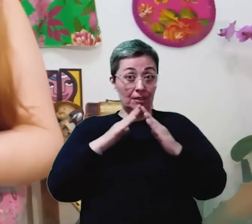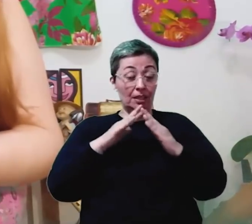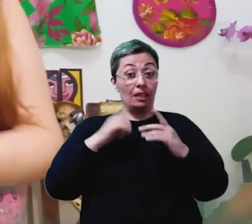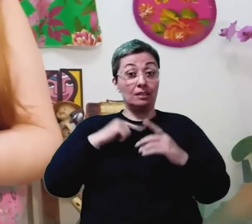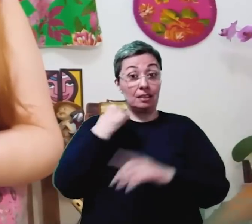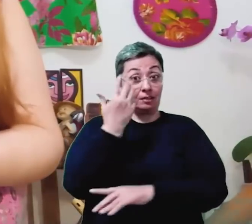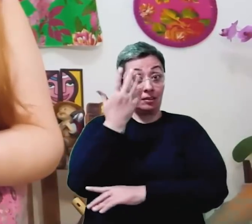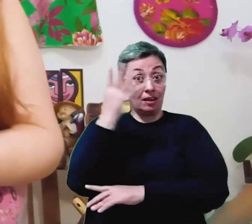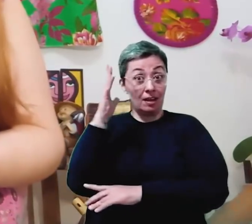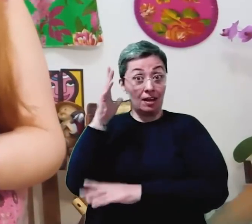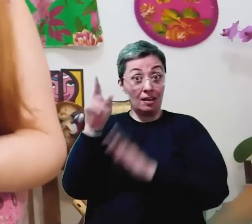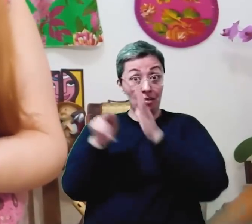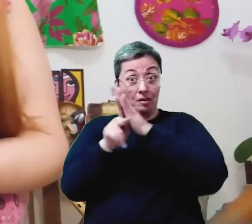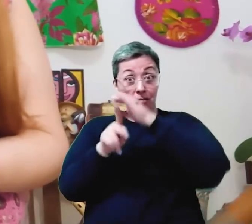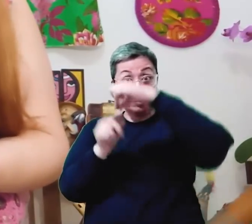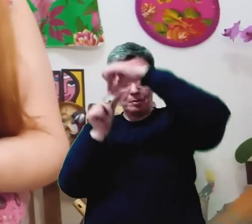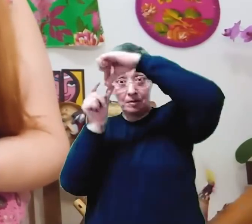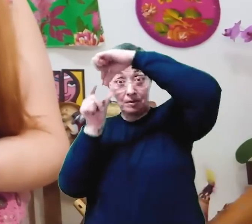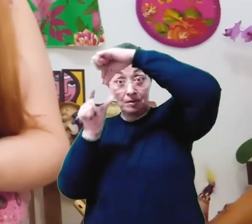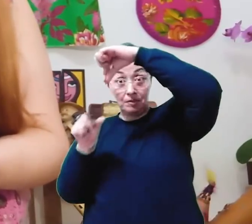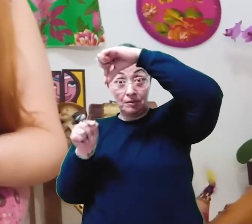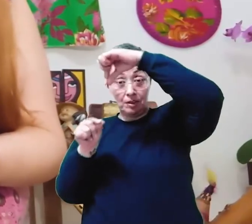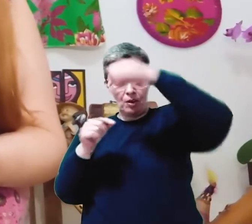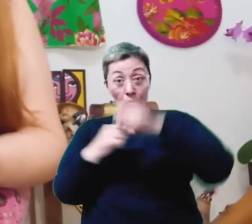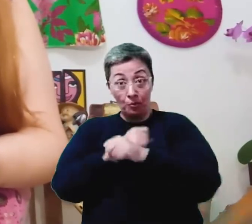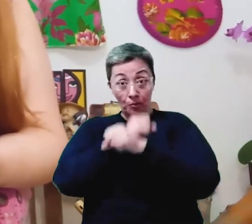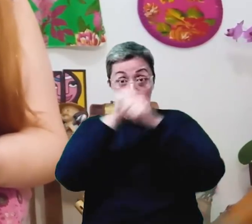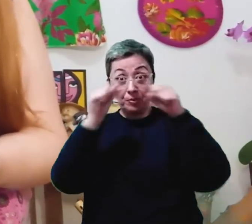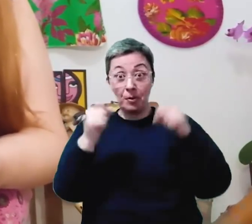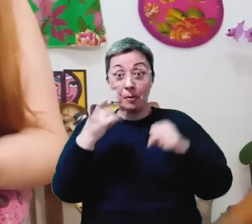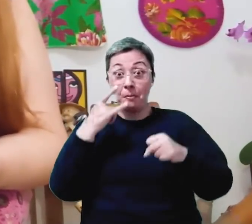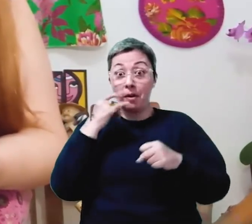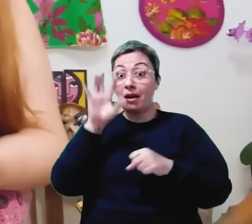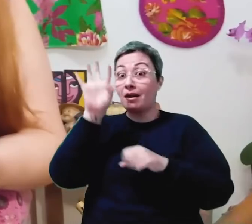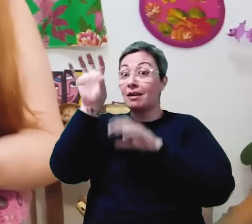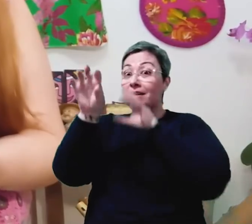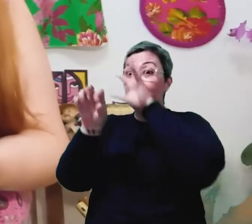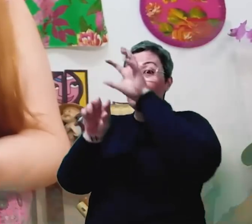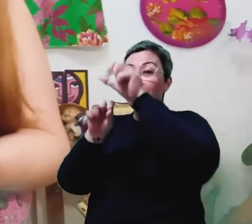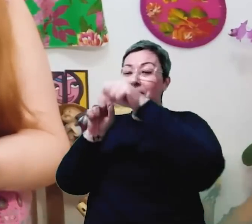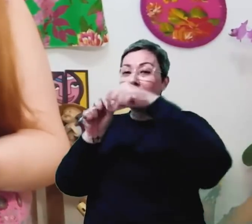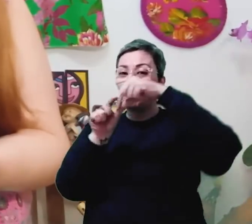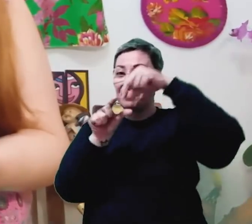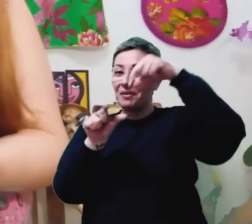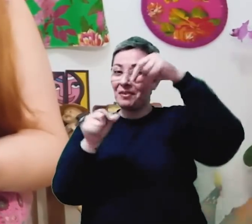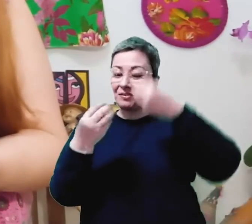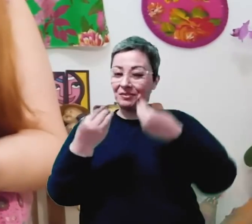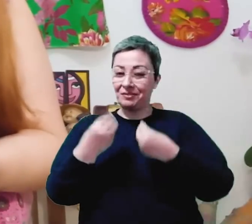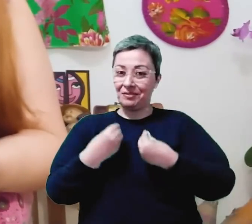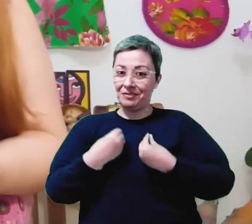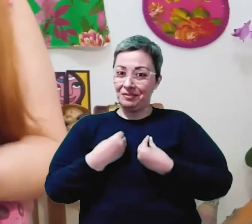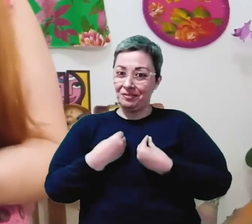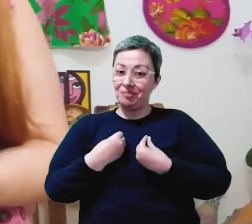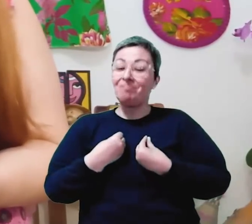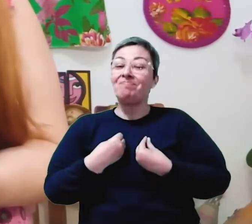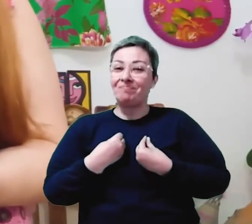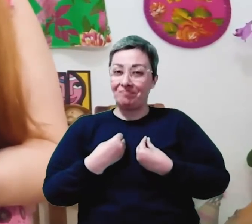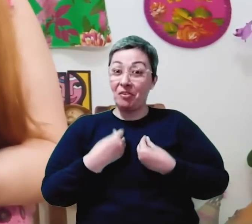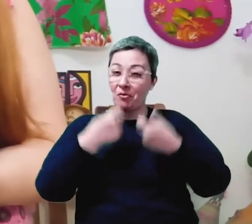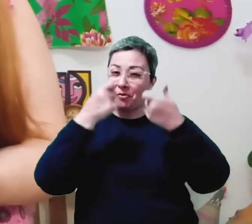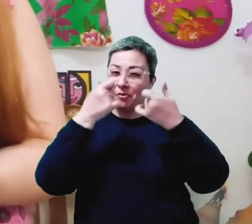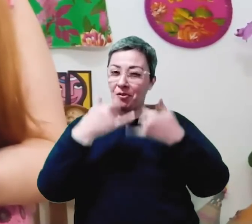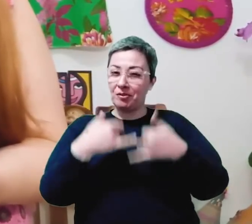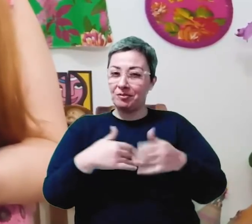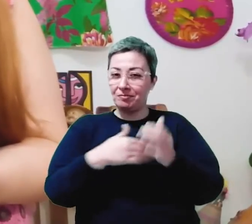uma figueira e hoje de manhã o meu pai colheu figos para mim. E eu vou contar